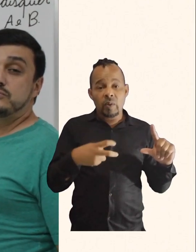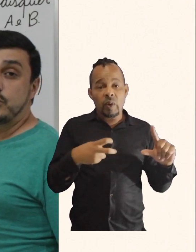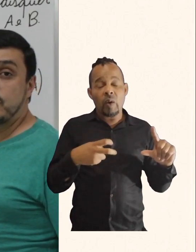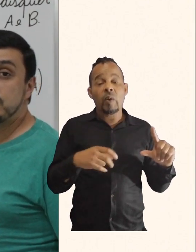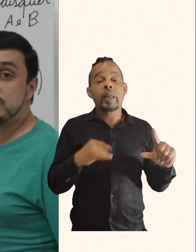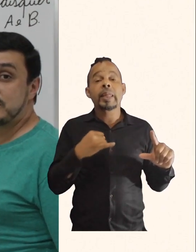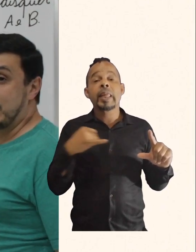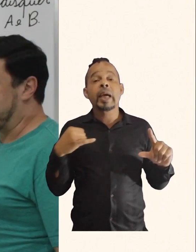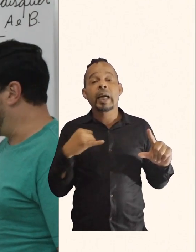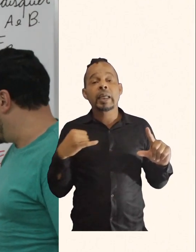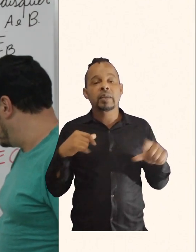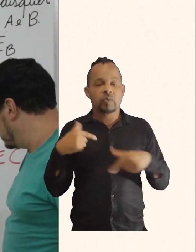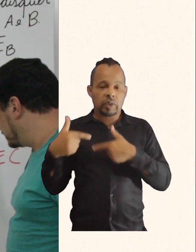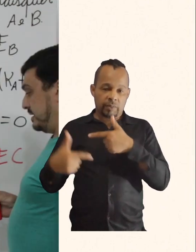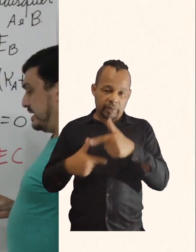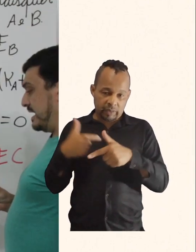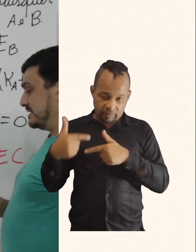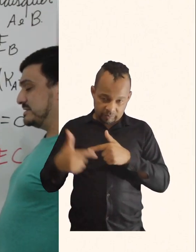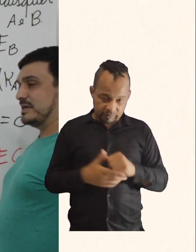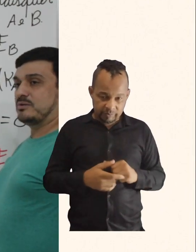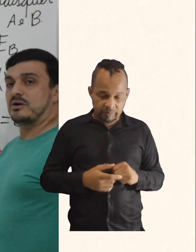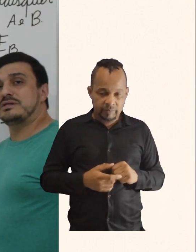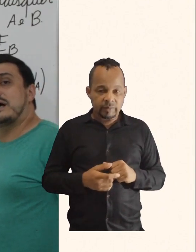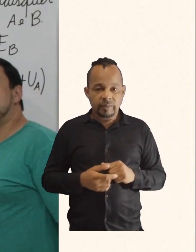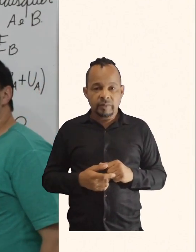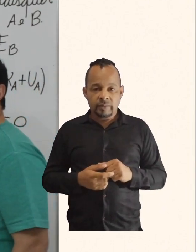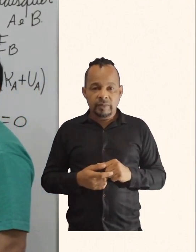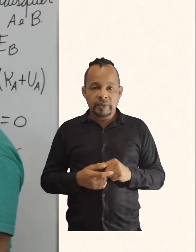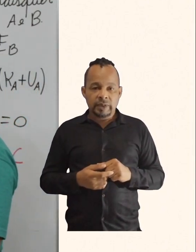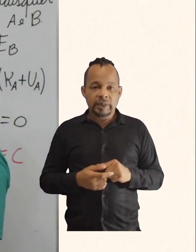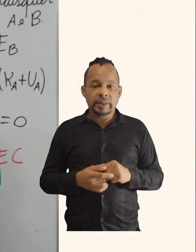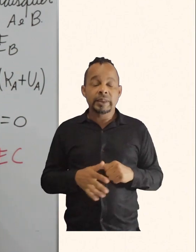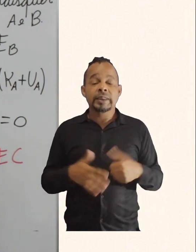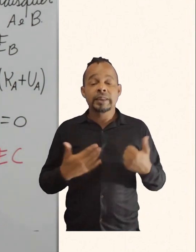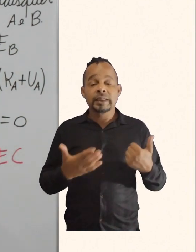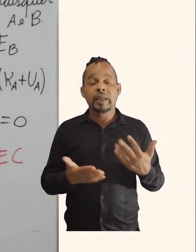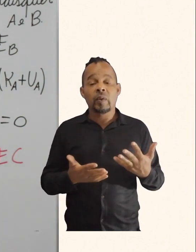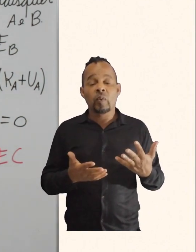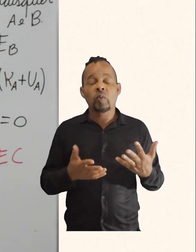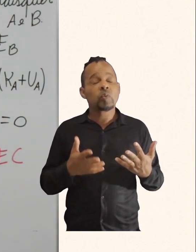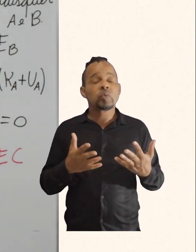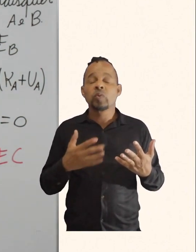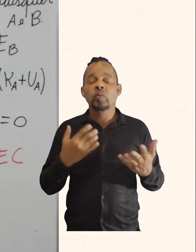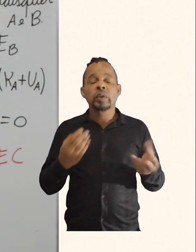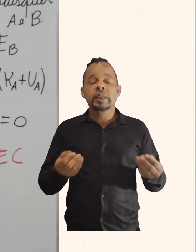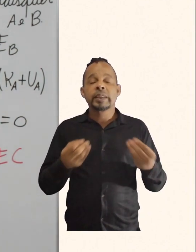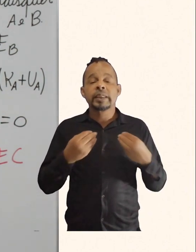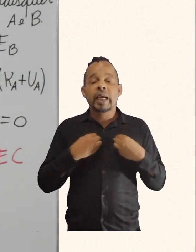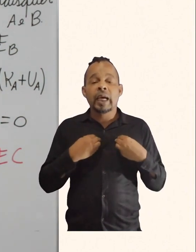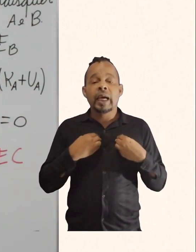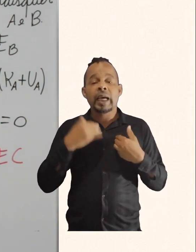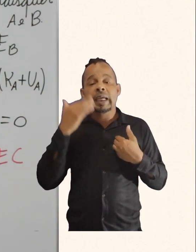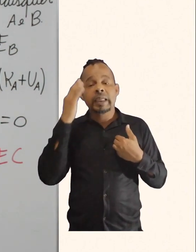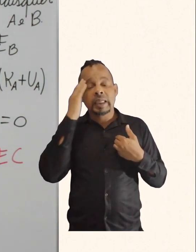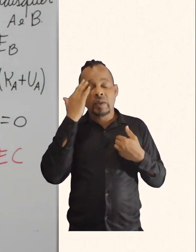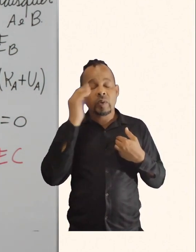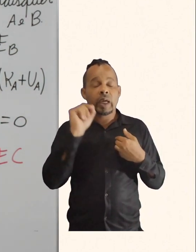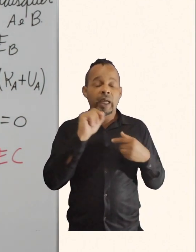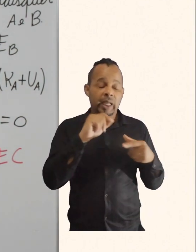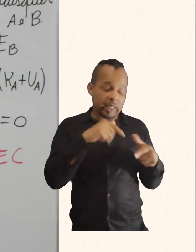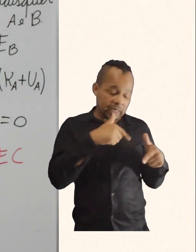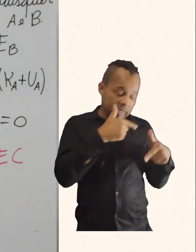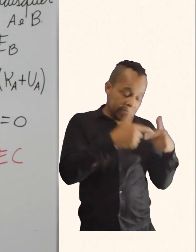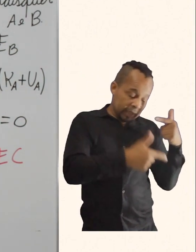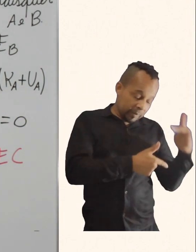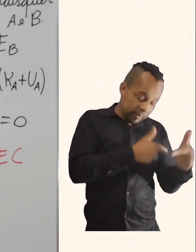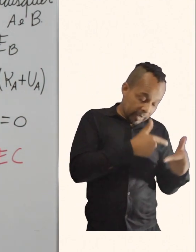negativo do trabalho. E esta igualdade nos traz uma relação entre